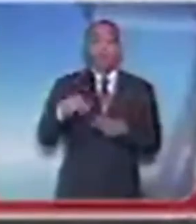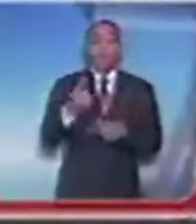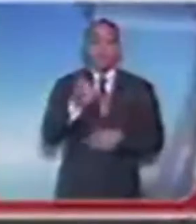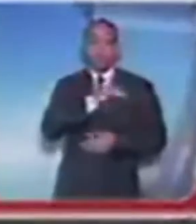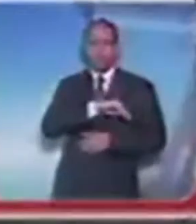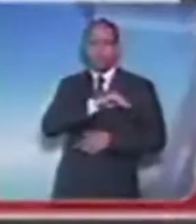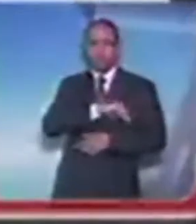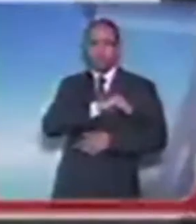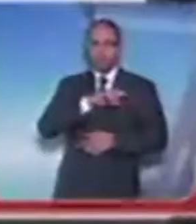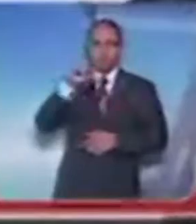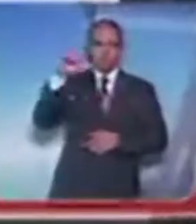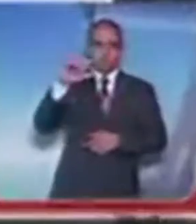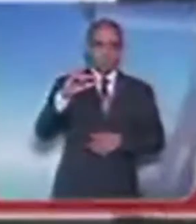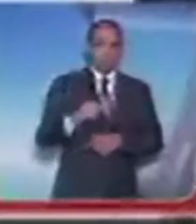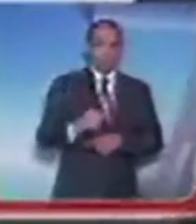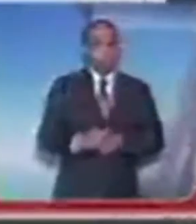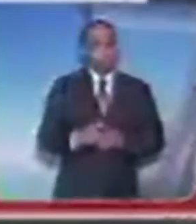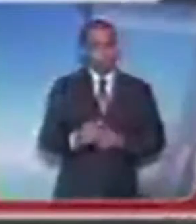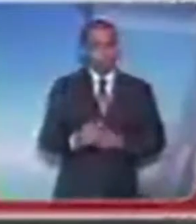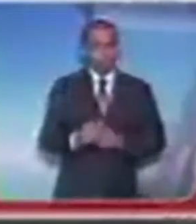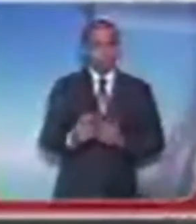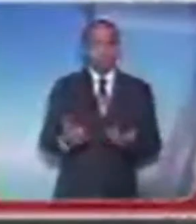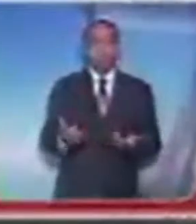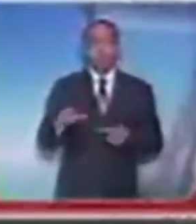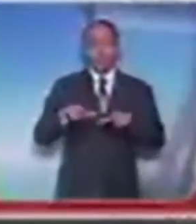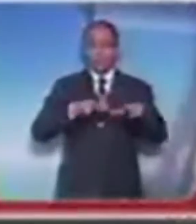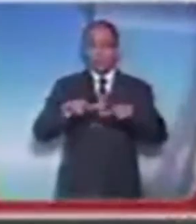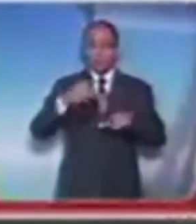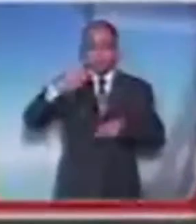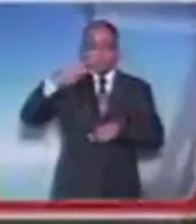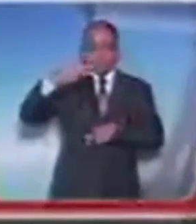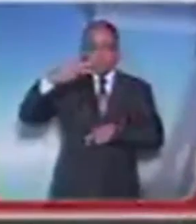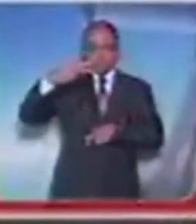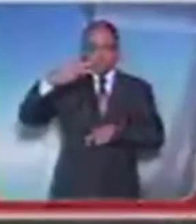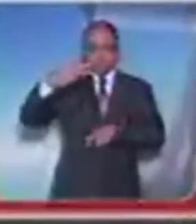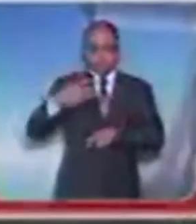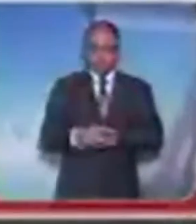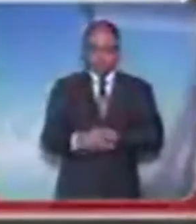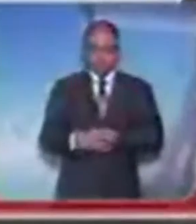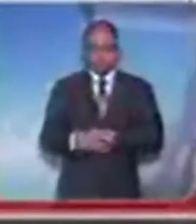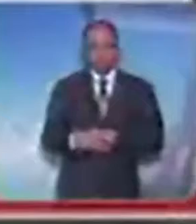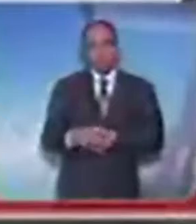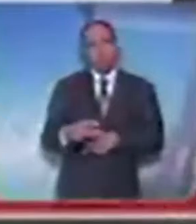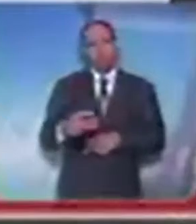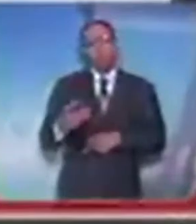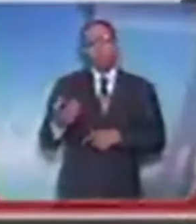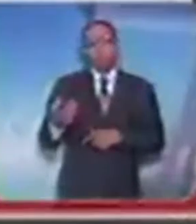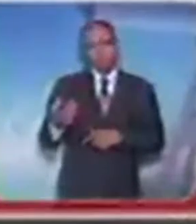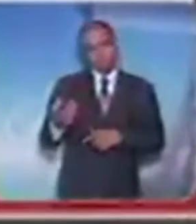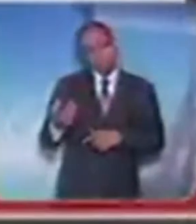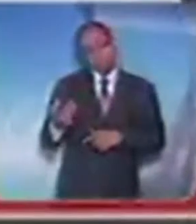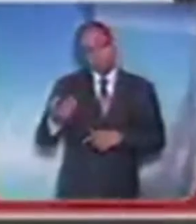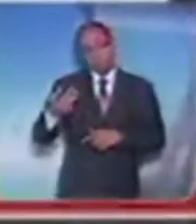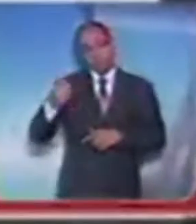os trabalhadores no Brasil. Porque, infelizmente, o trabalhador terceirizado, ele ganha, em média, 30% menos que um